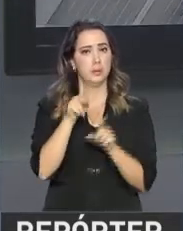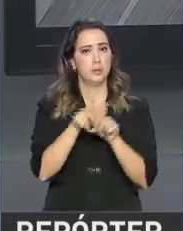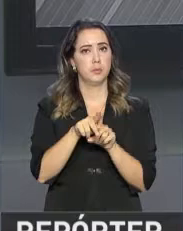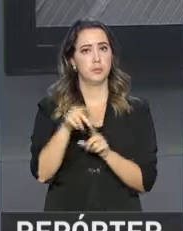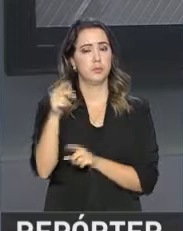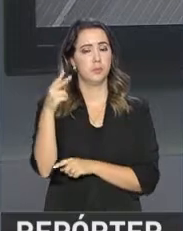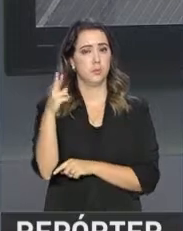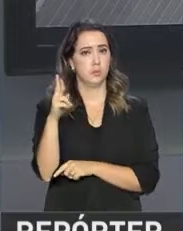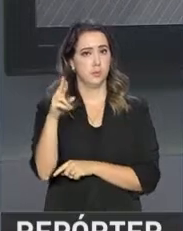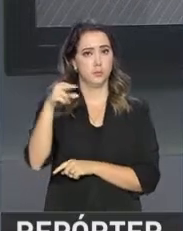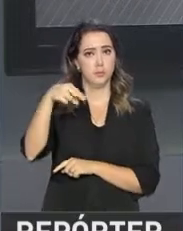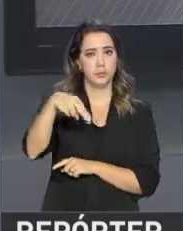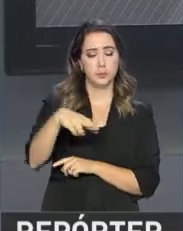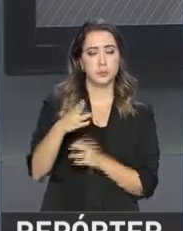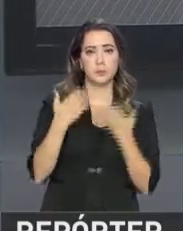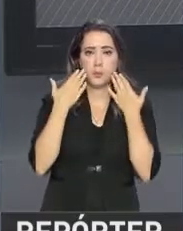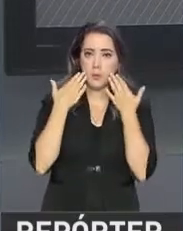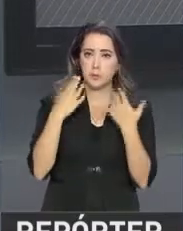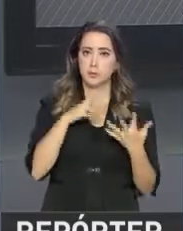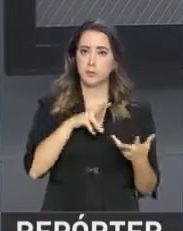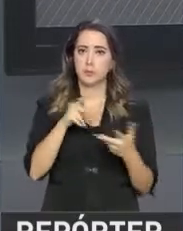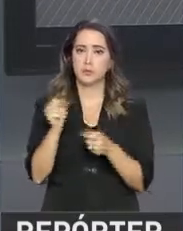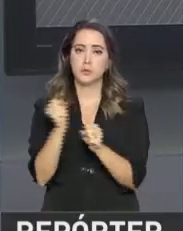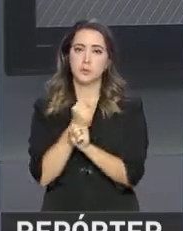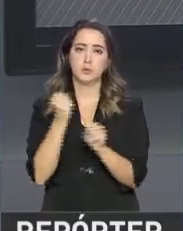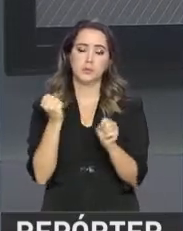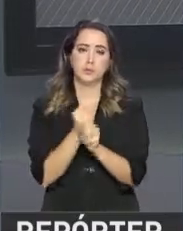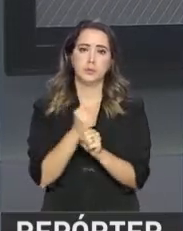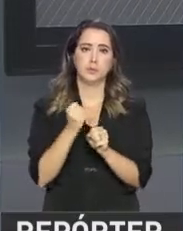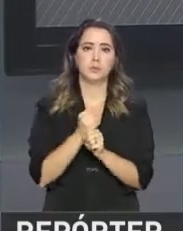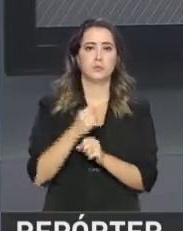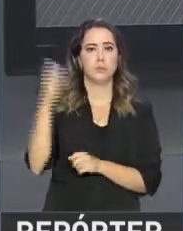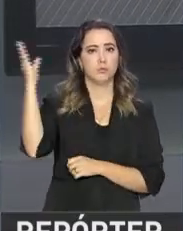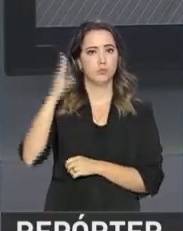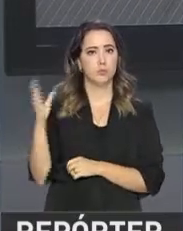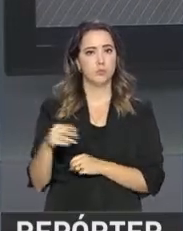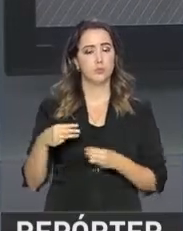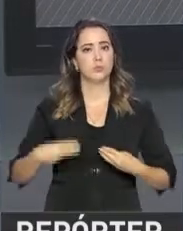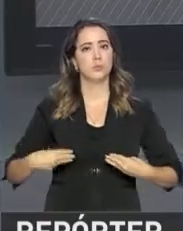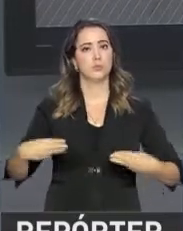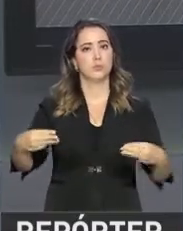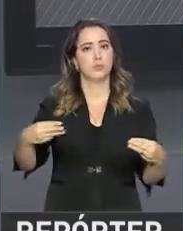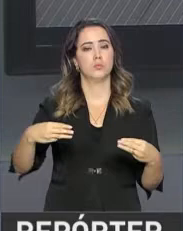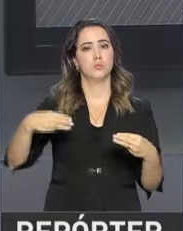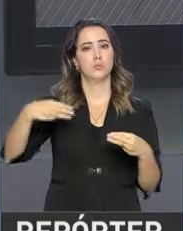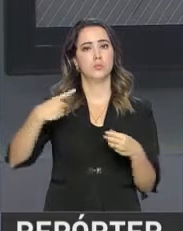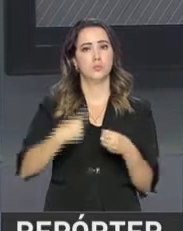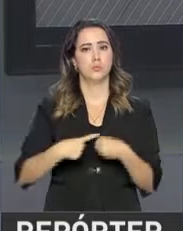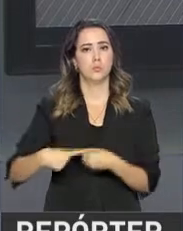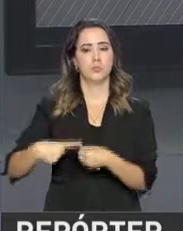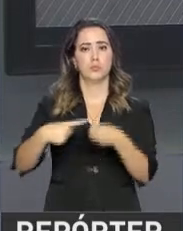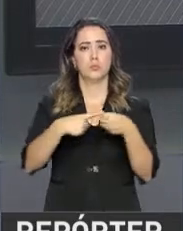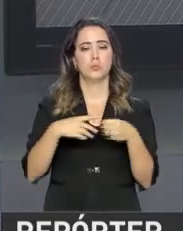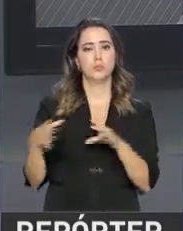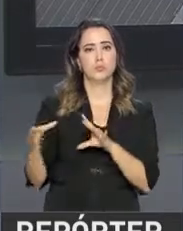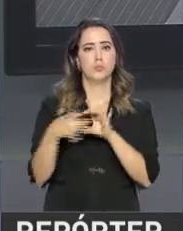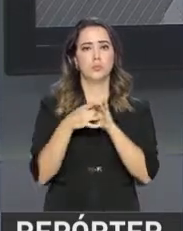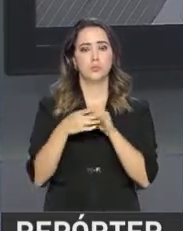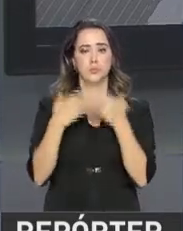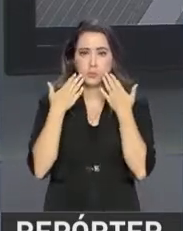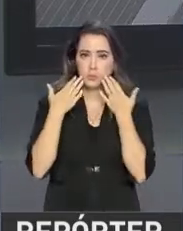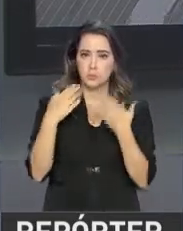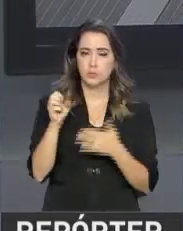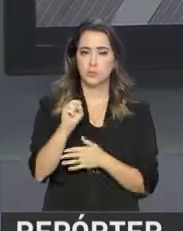Grande do Norte. E para apresentar ao mundo essa grande obra da engenharia brasileira, o Ministério da Integração Nacional montou um stand